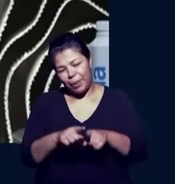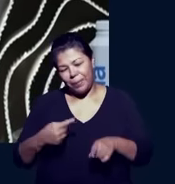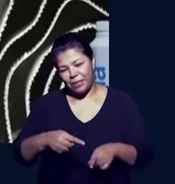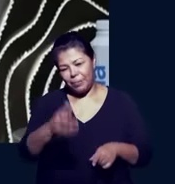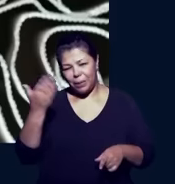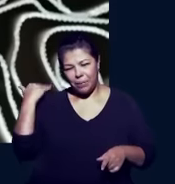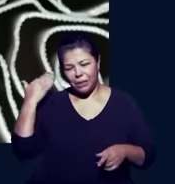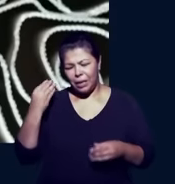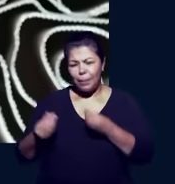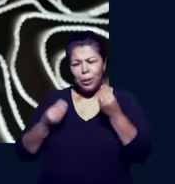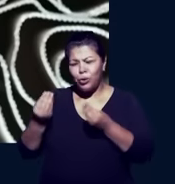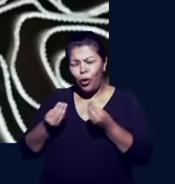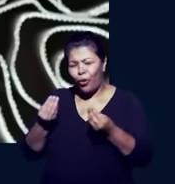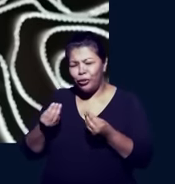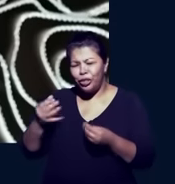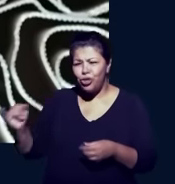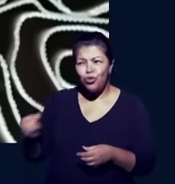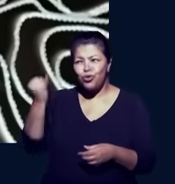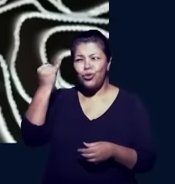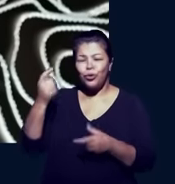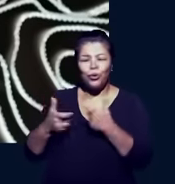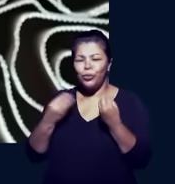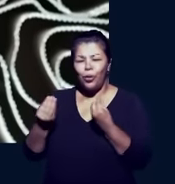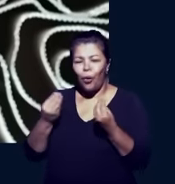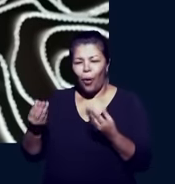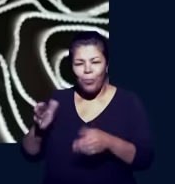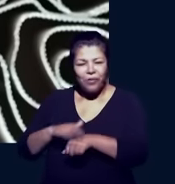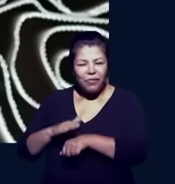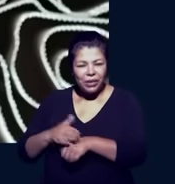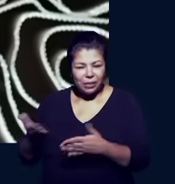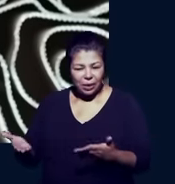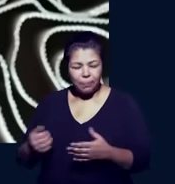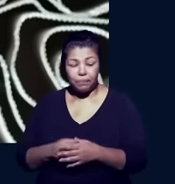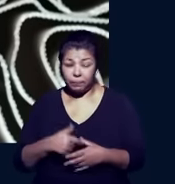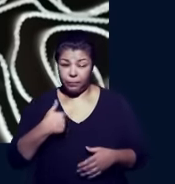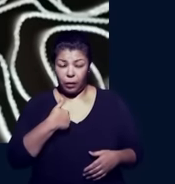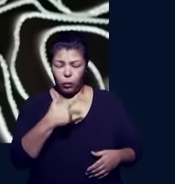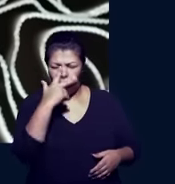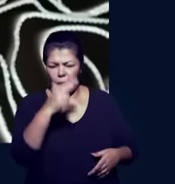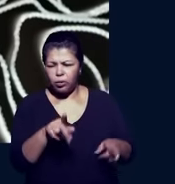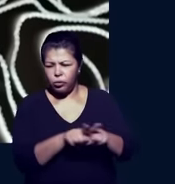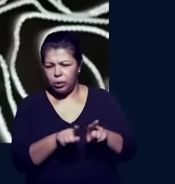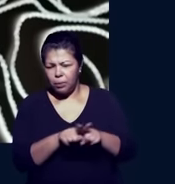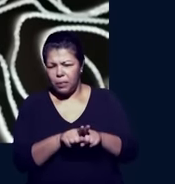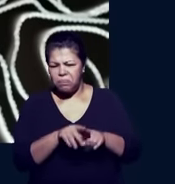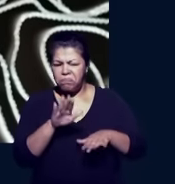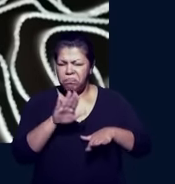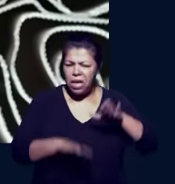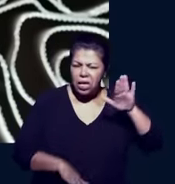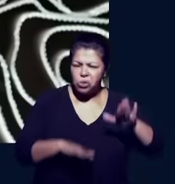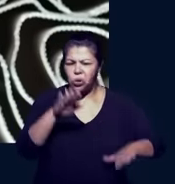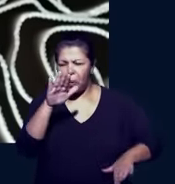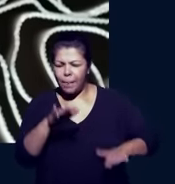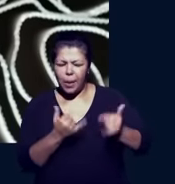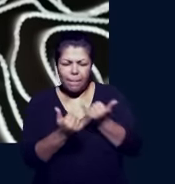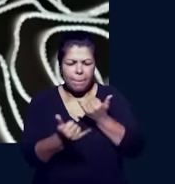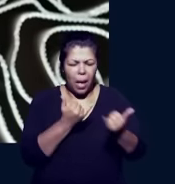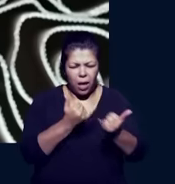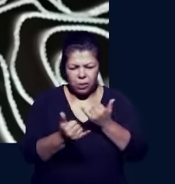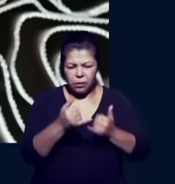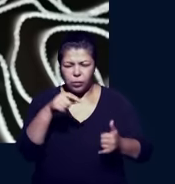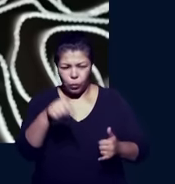taxa de juros Olha eu acho que eh mais ou menos parecido com Fed mas num num